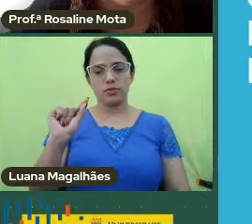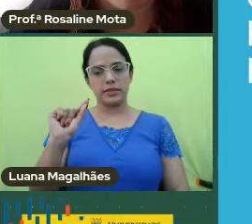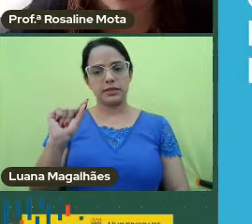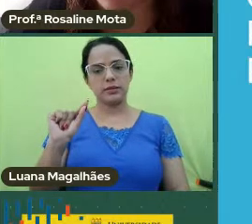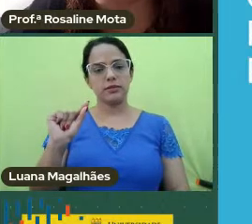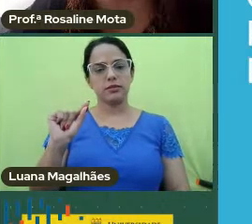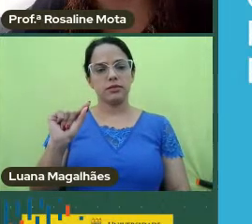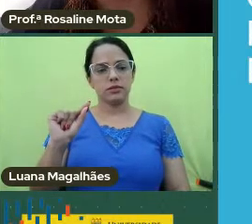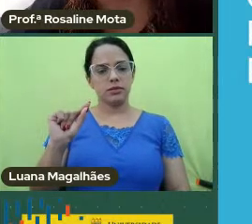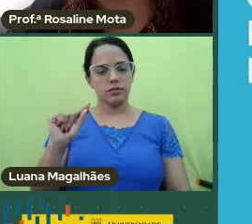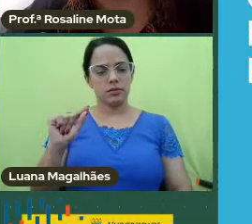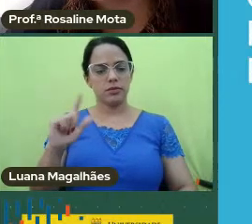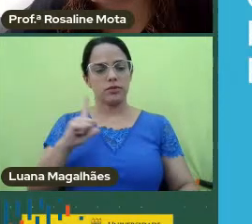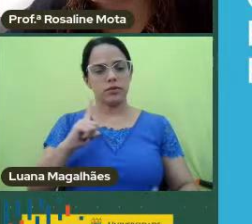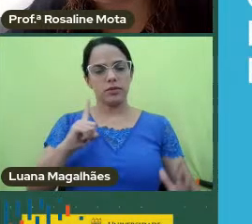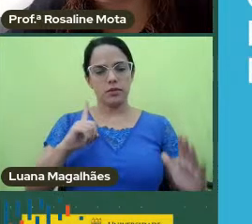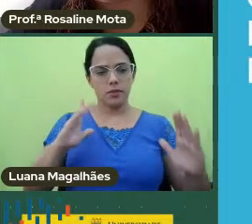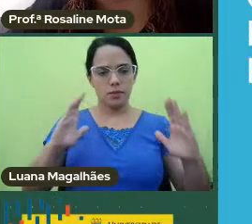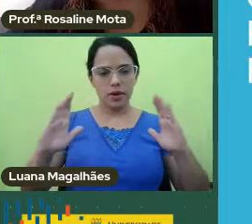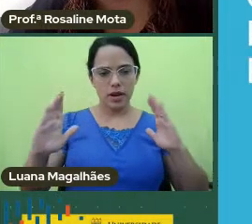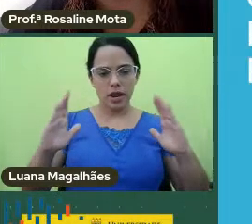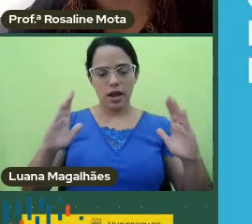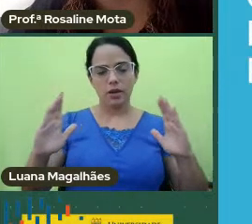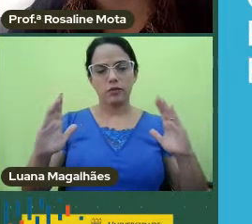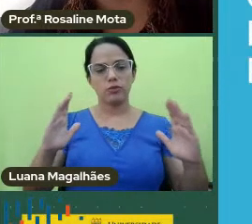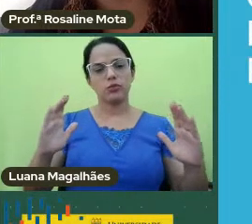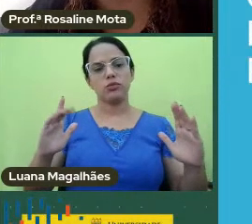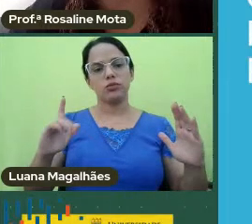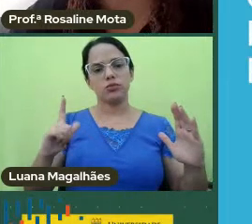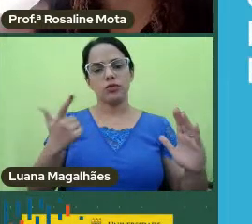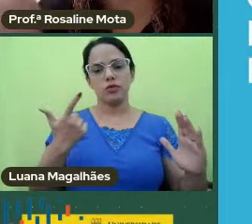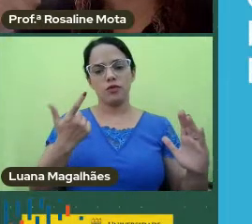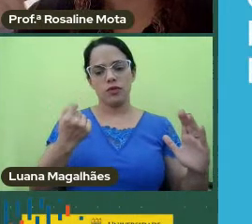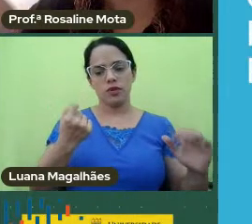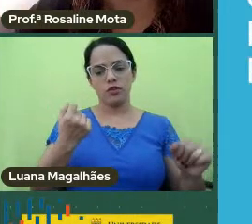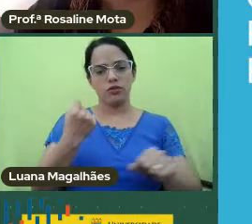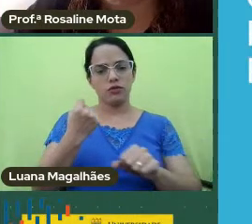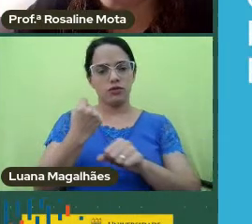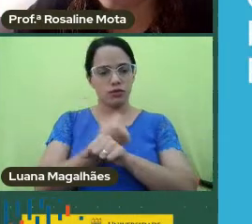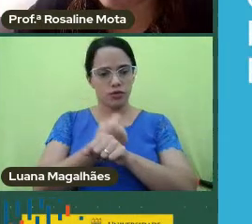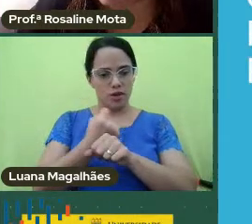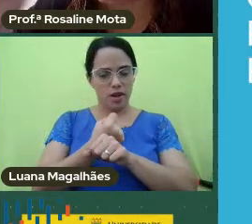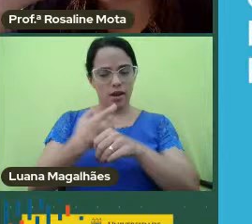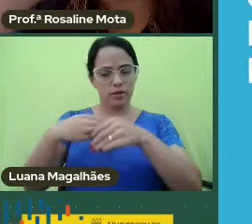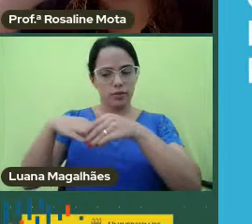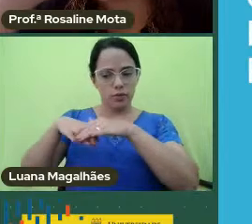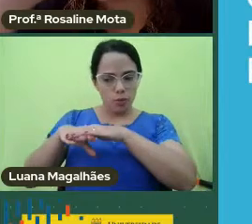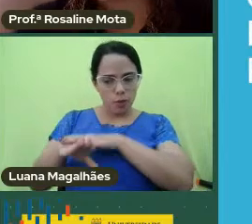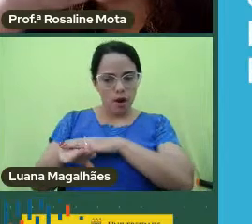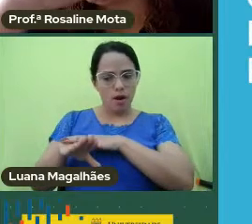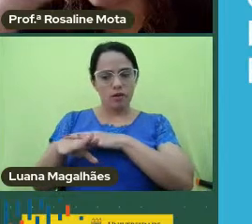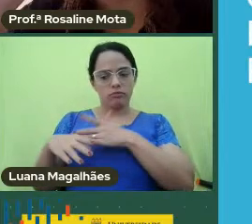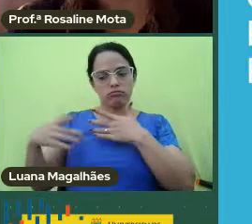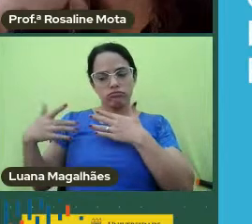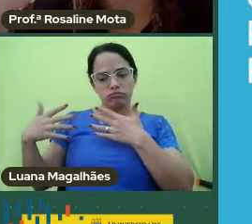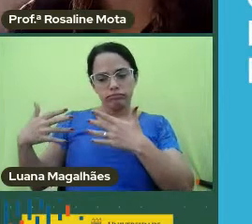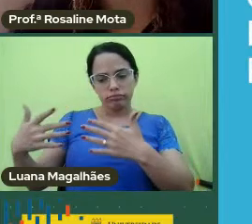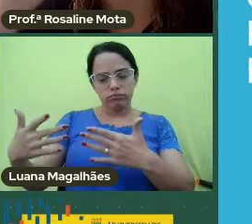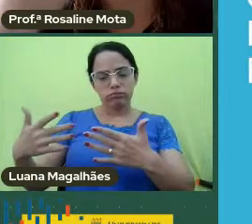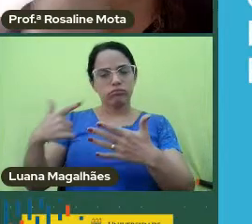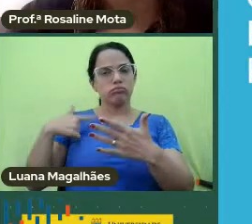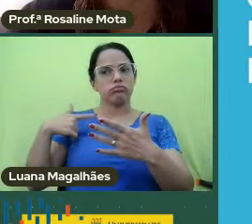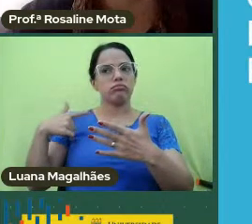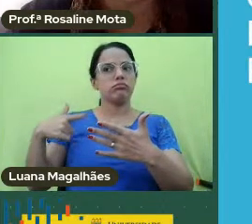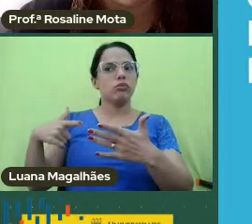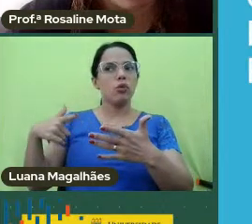estabelecido aquele prazo de que, após 20 anos de guarda do prontuário, a partir do